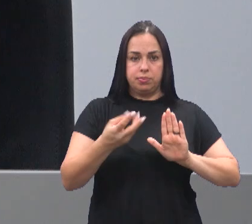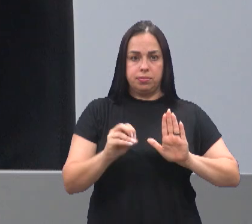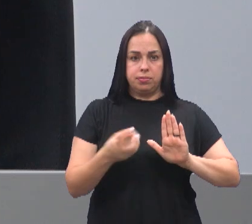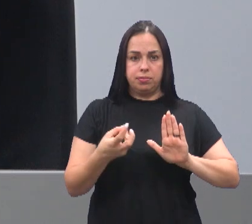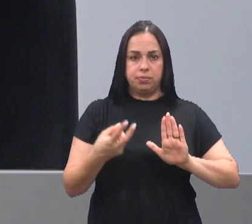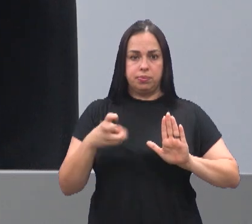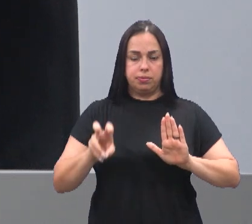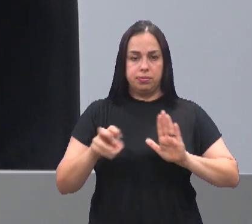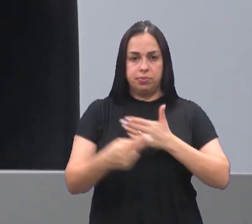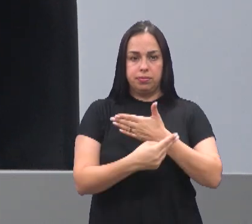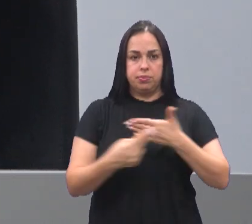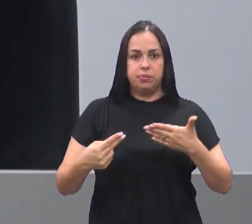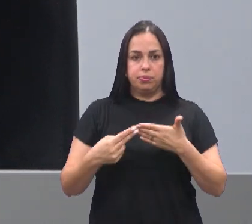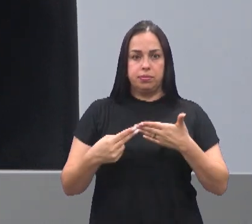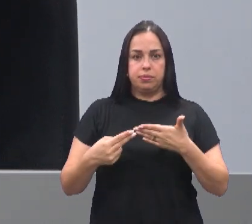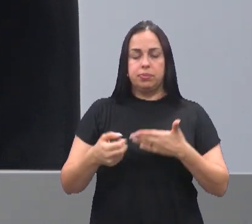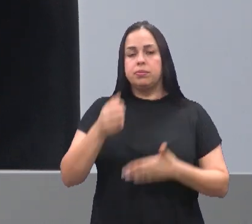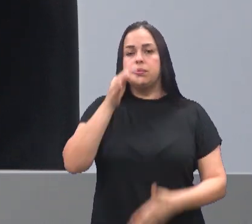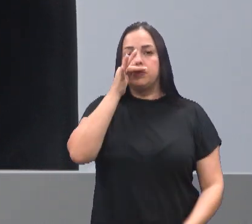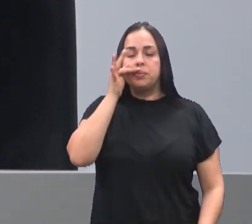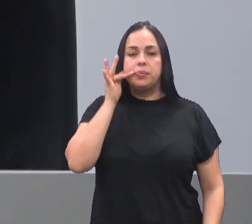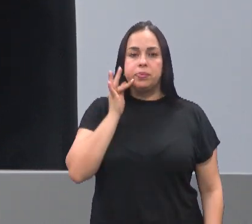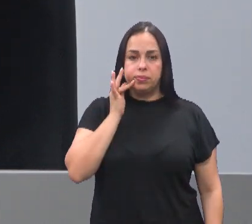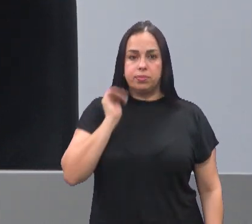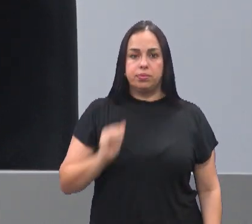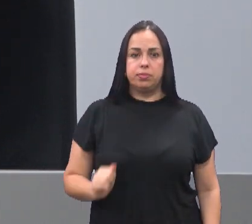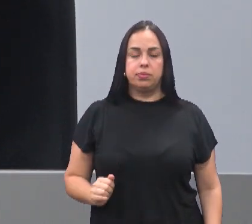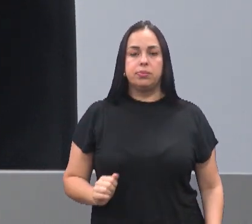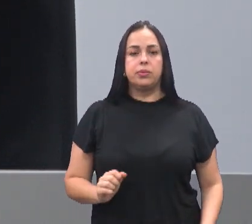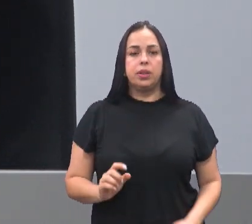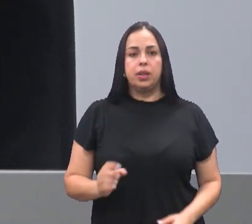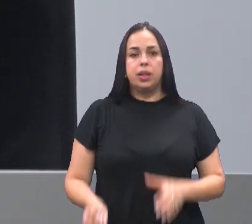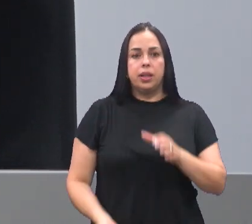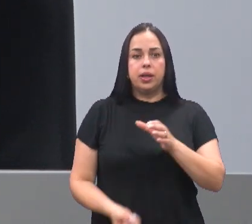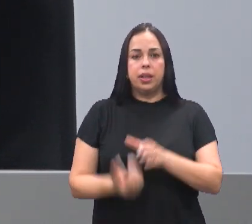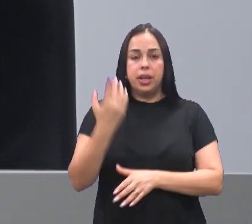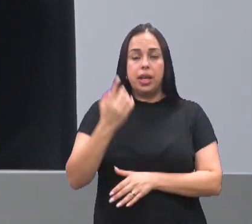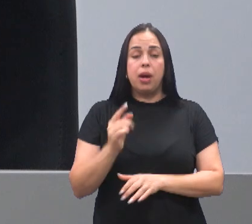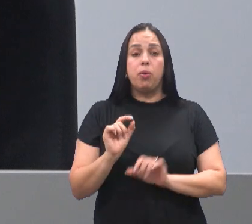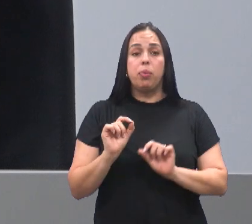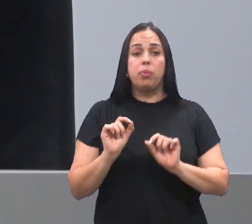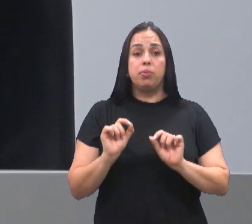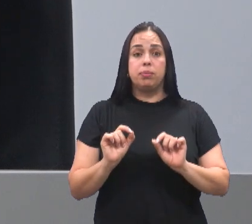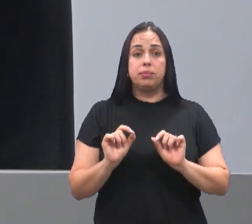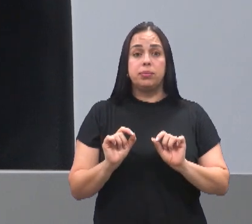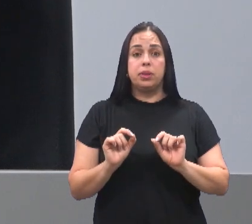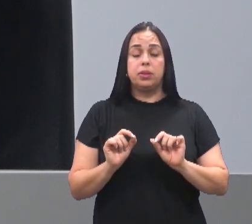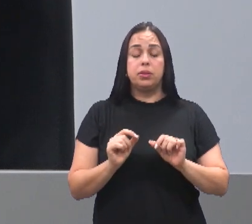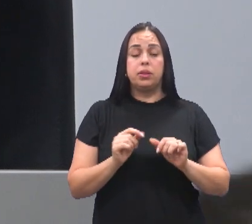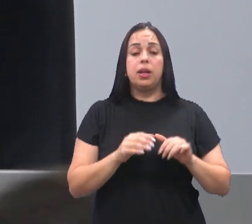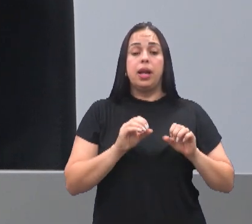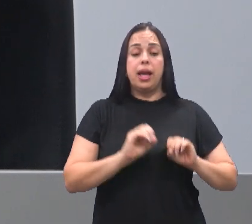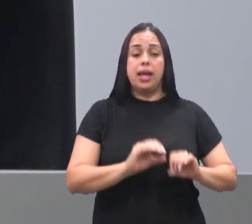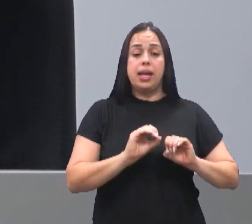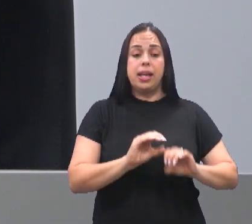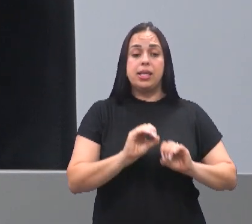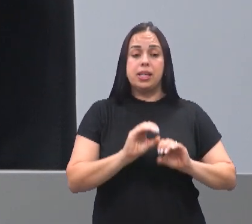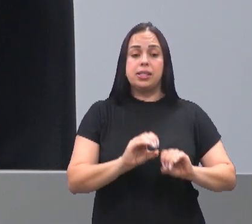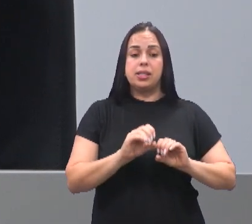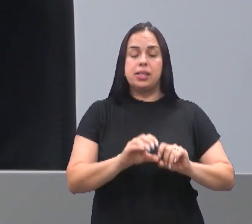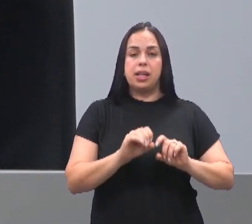96/2025, autoria vereador Fabião Zagueiro. Institui a disciplina Iniciação à